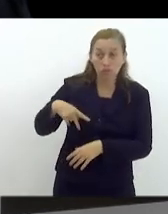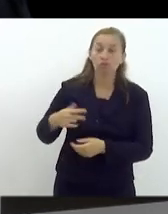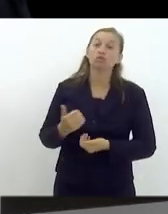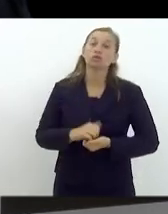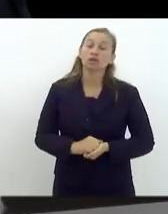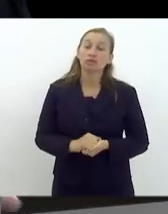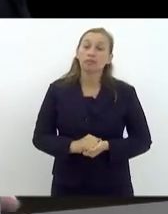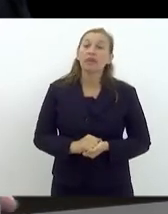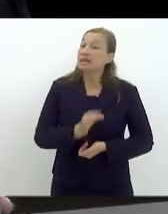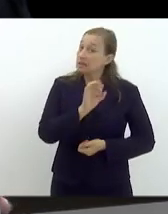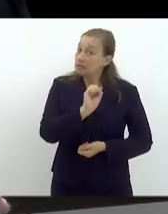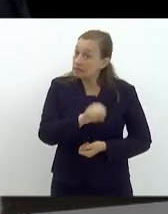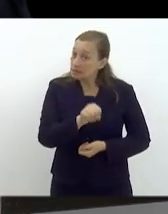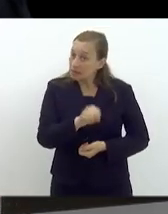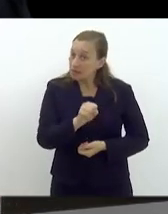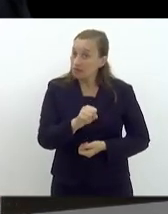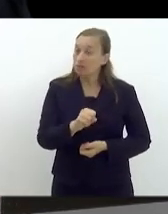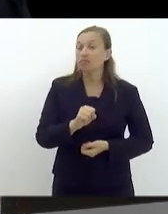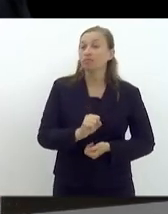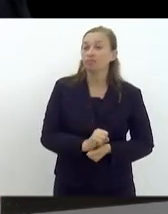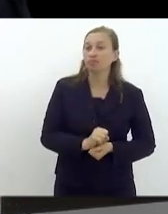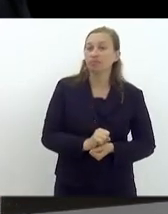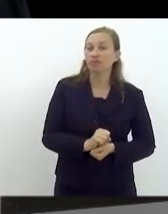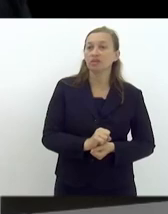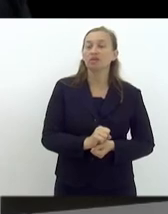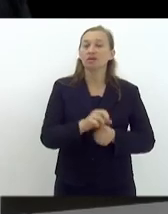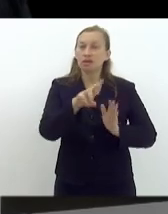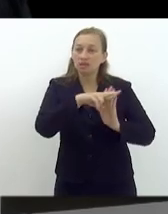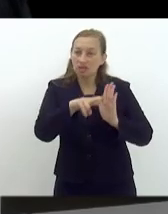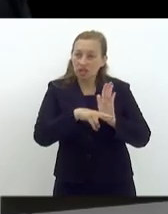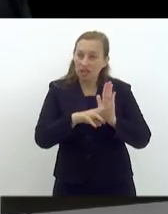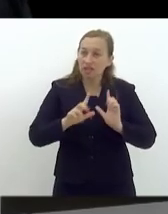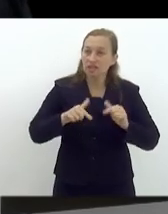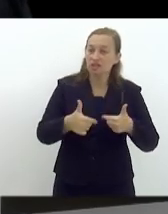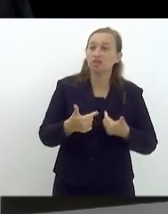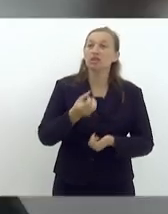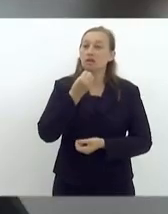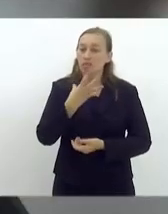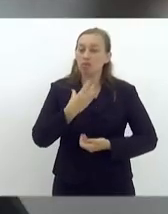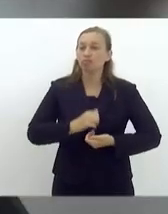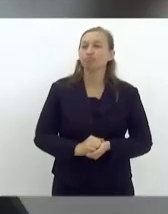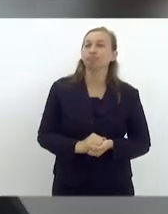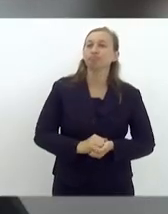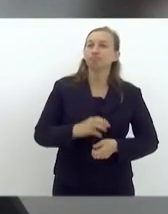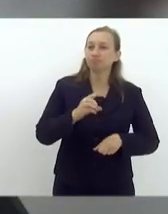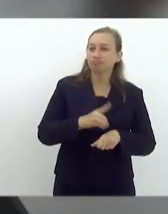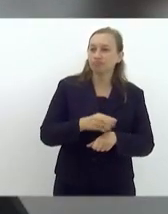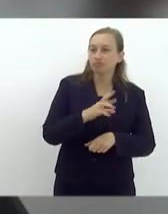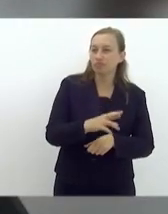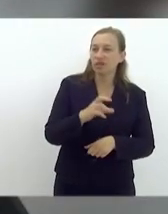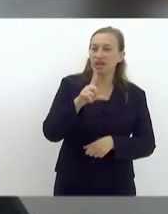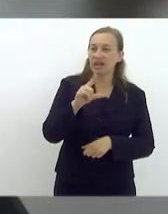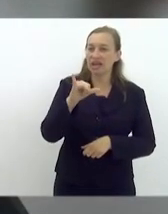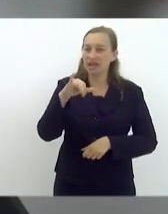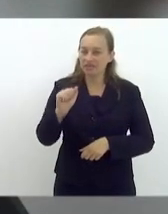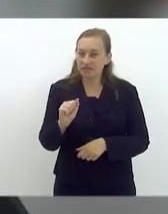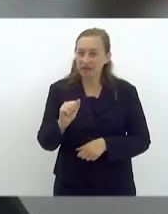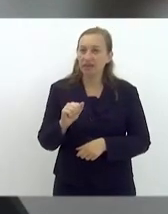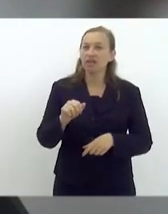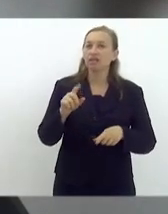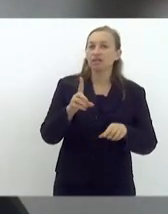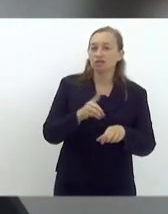E aí sim de fato para decretação das suas medidas Que bom Dra Lívia e Doutora